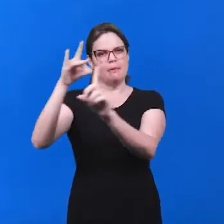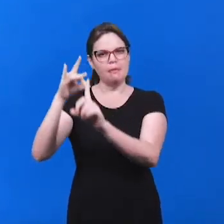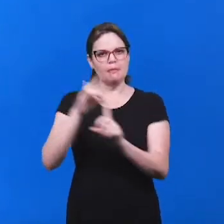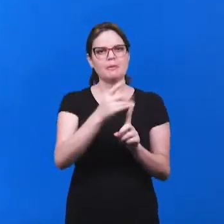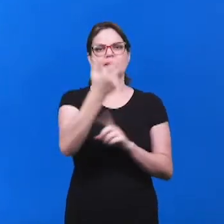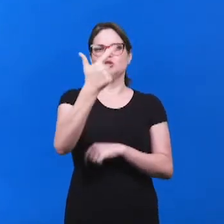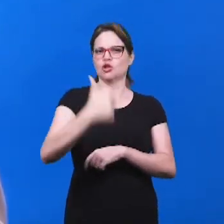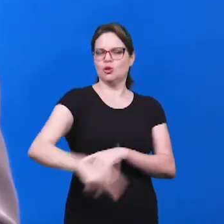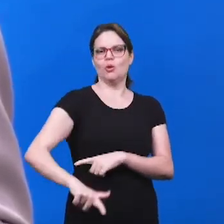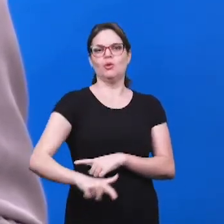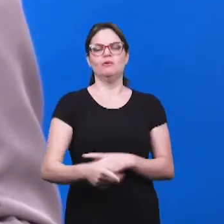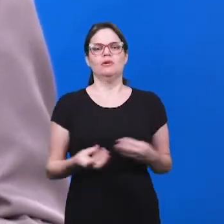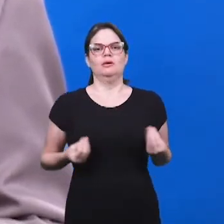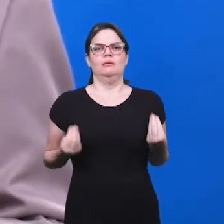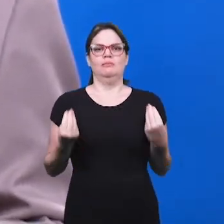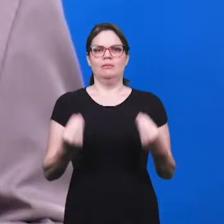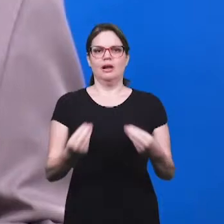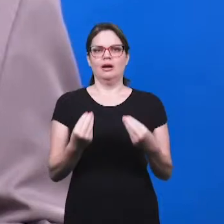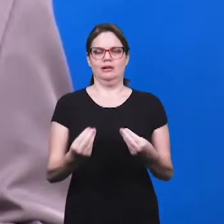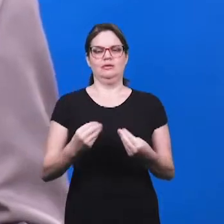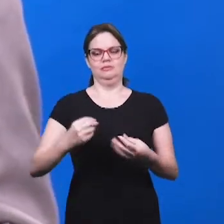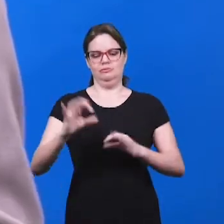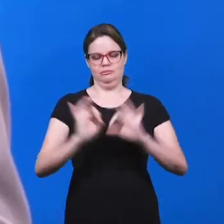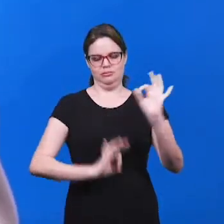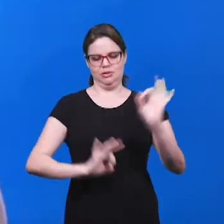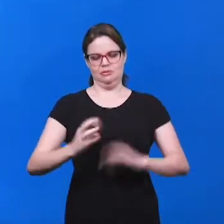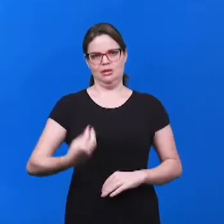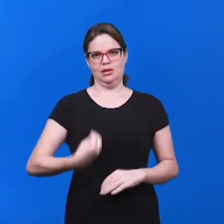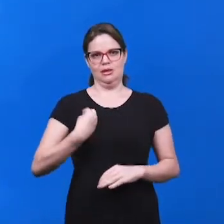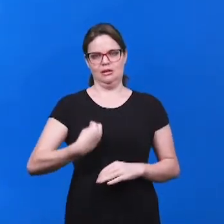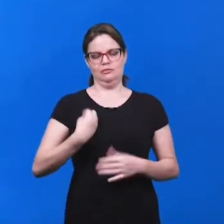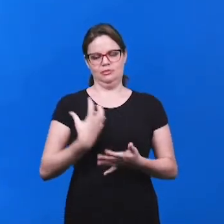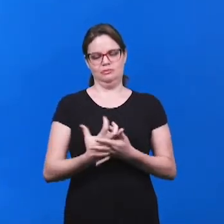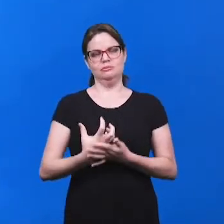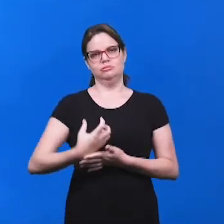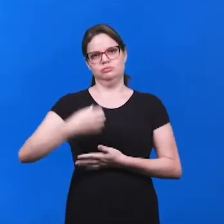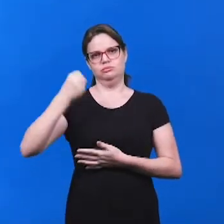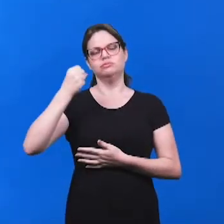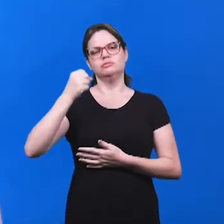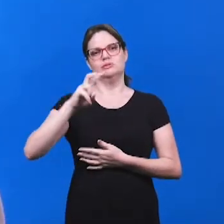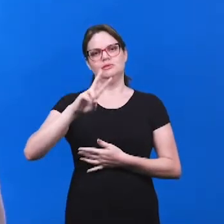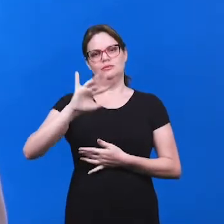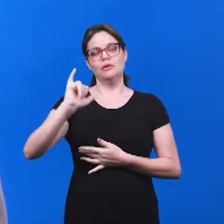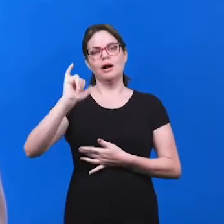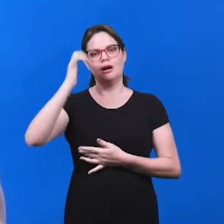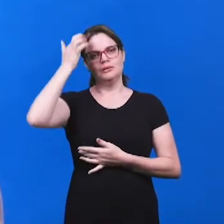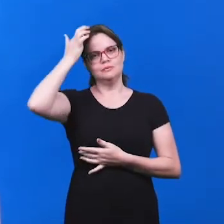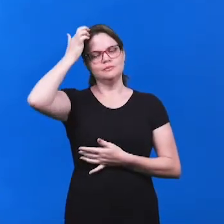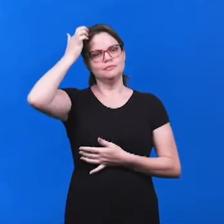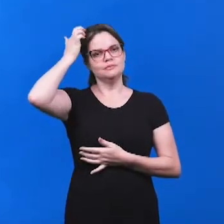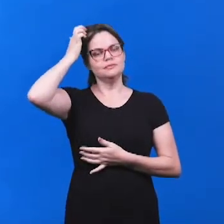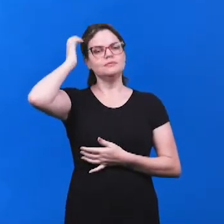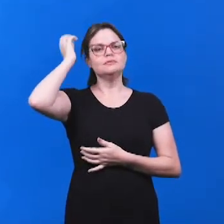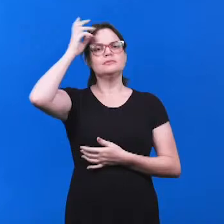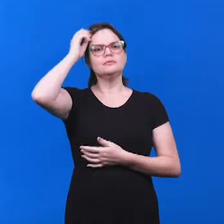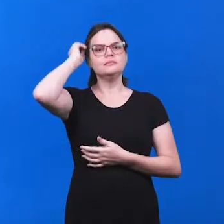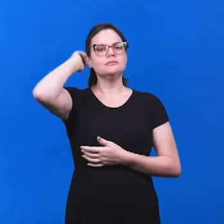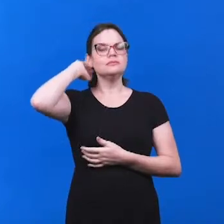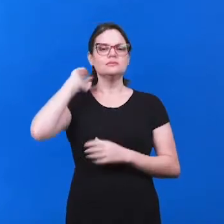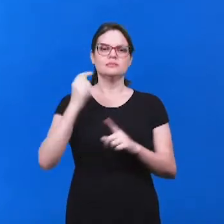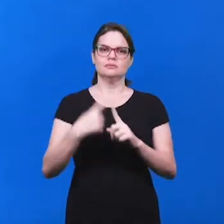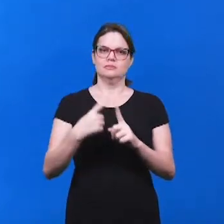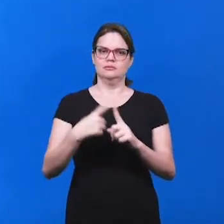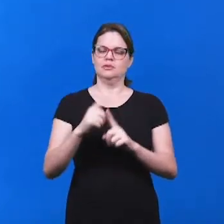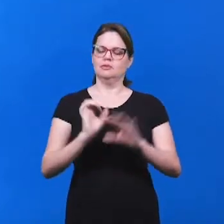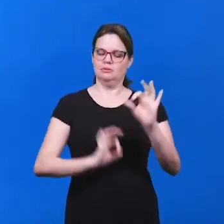ser mais colocada pelos demais irmãos que vão responder a pergunta, mas a condição exatamente de preparar a igreja para